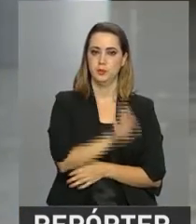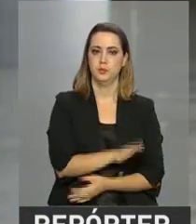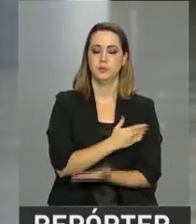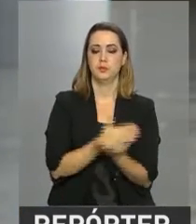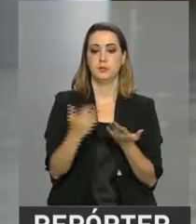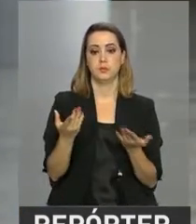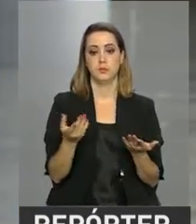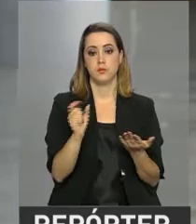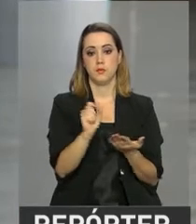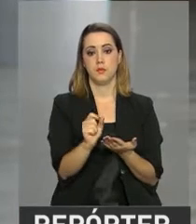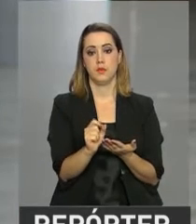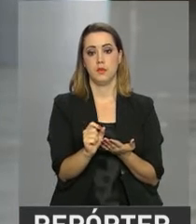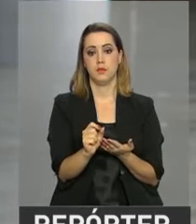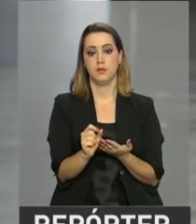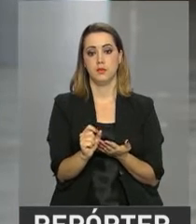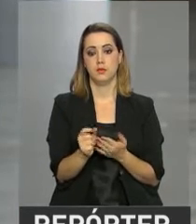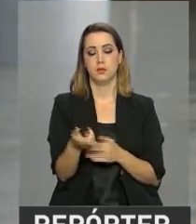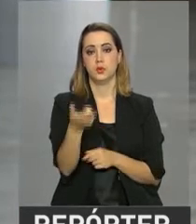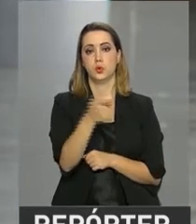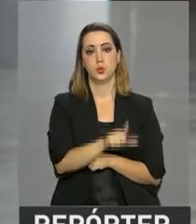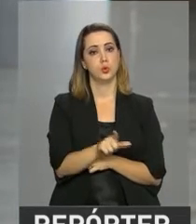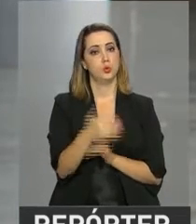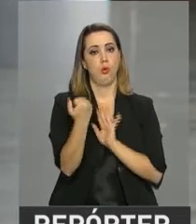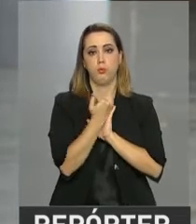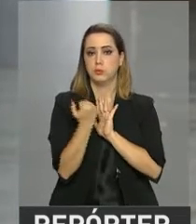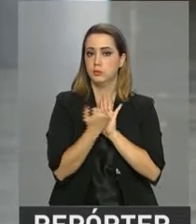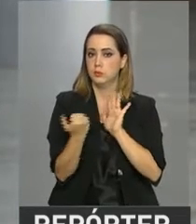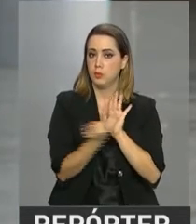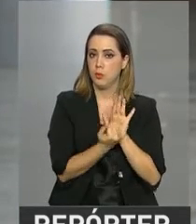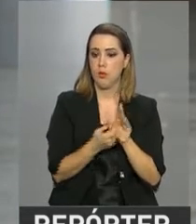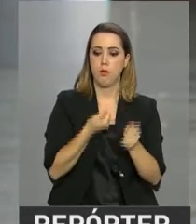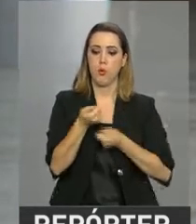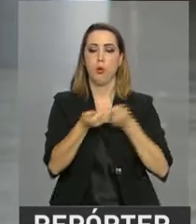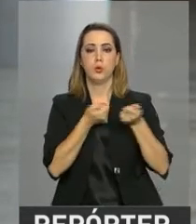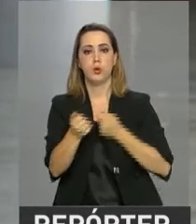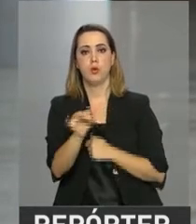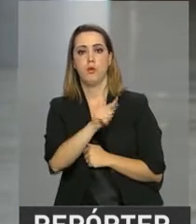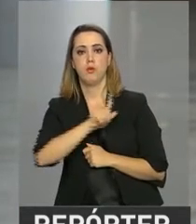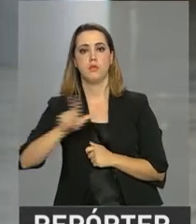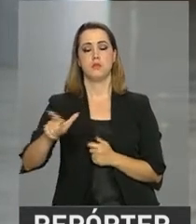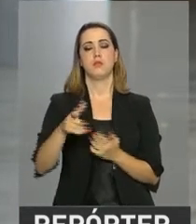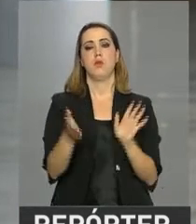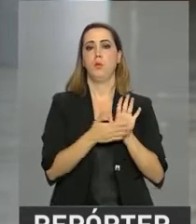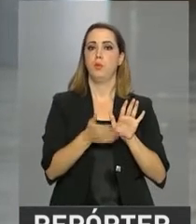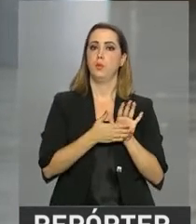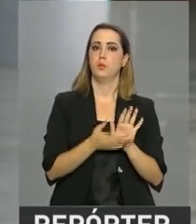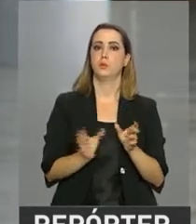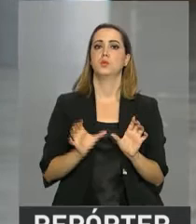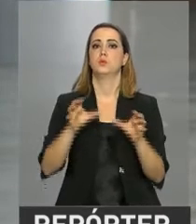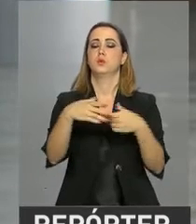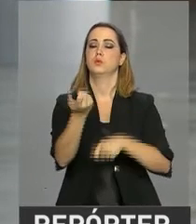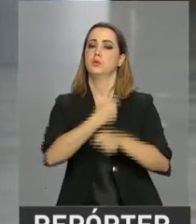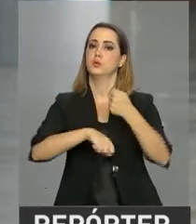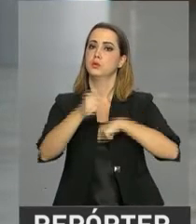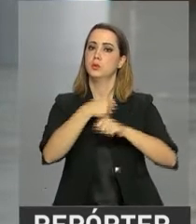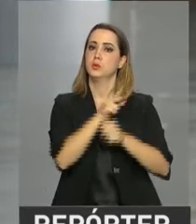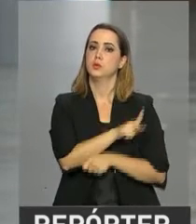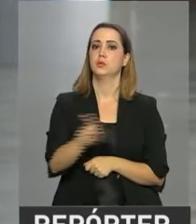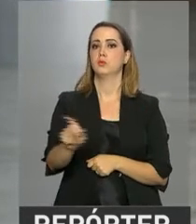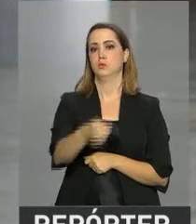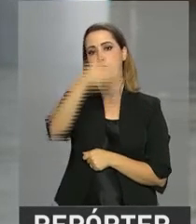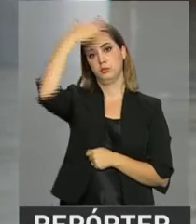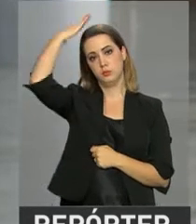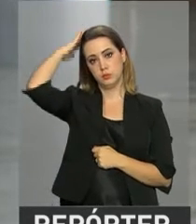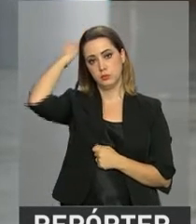Jaime. Esta é mais uma medida do chamado ajuste fiscal proposto pela equipe econômica do governo do